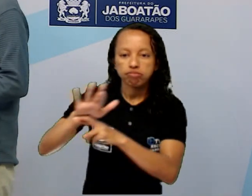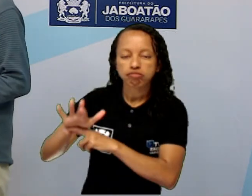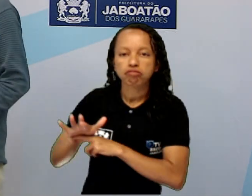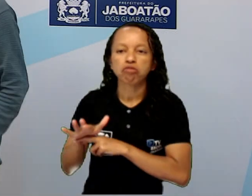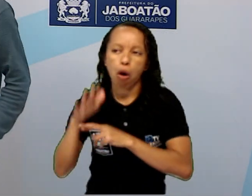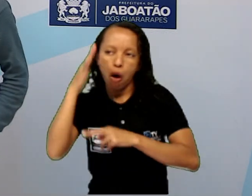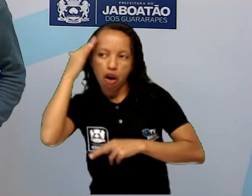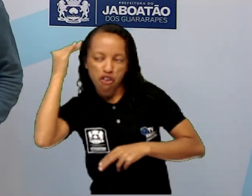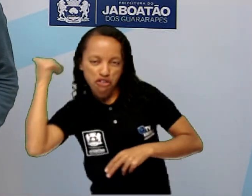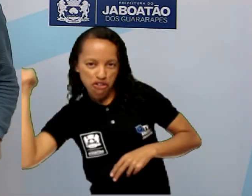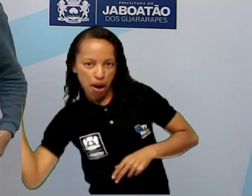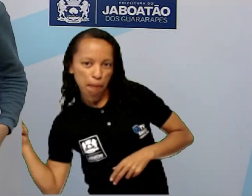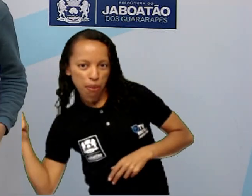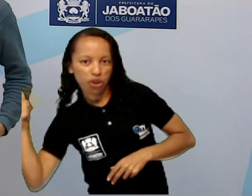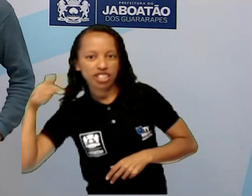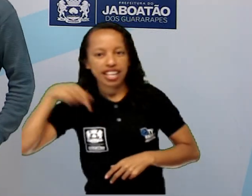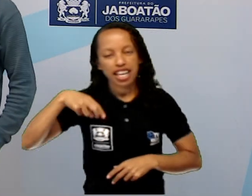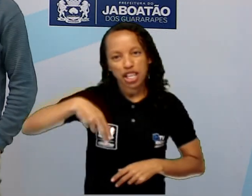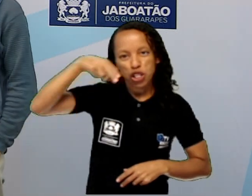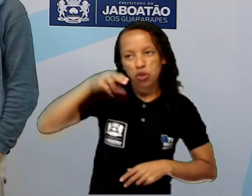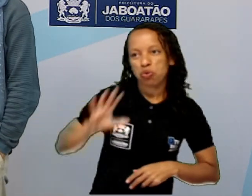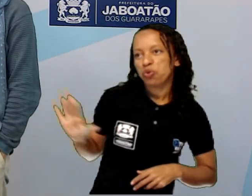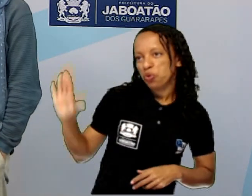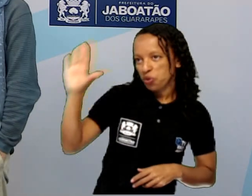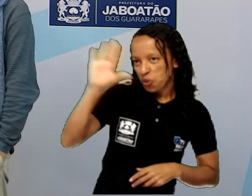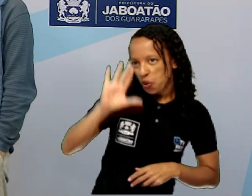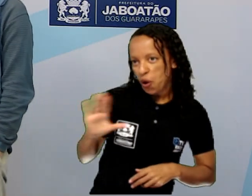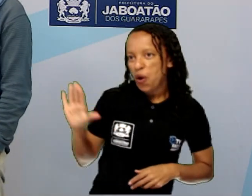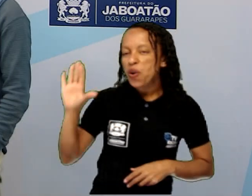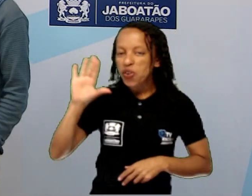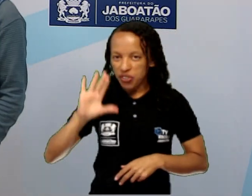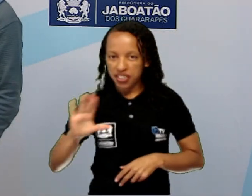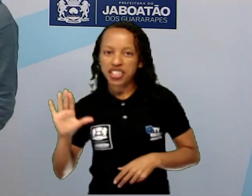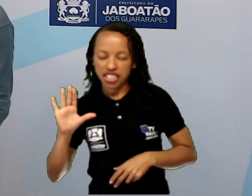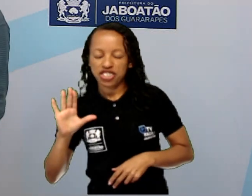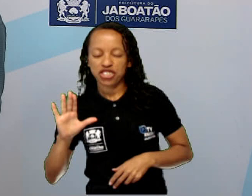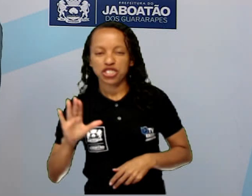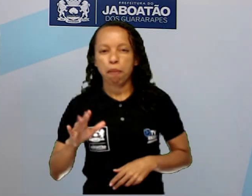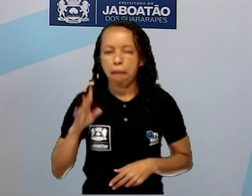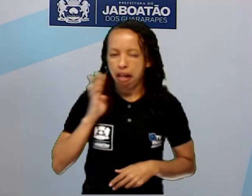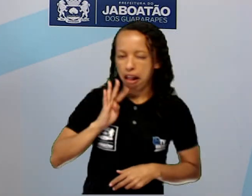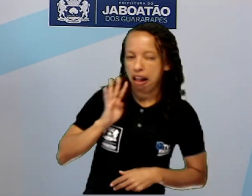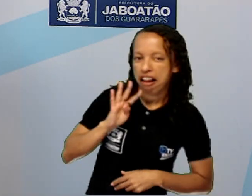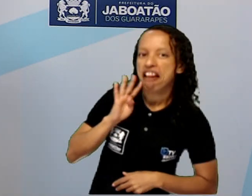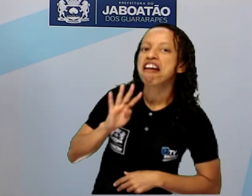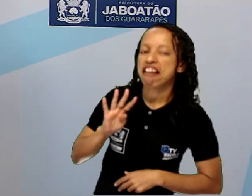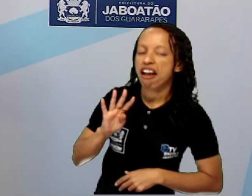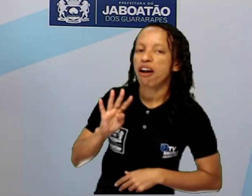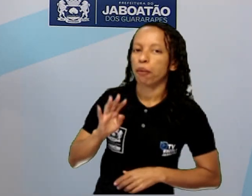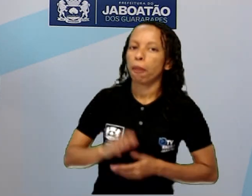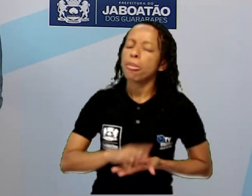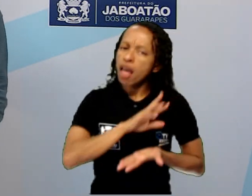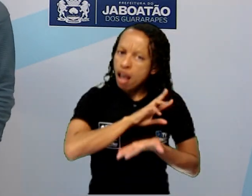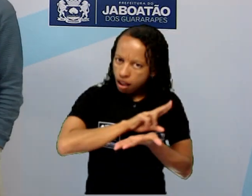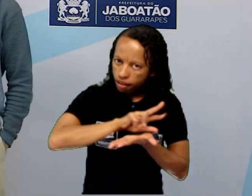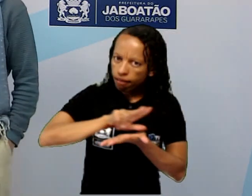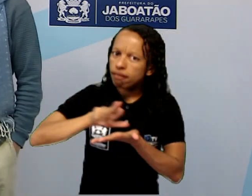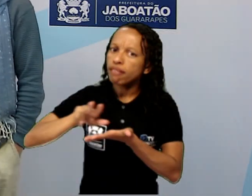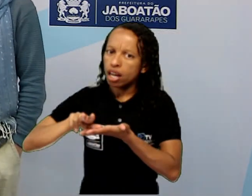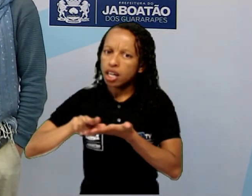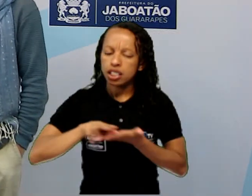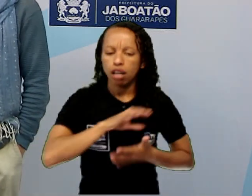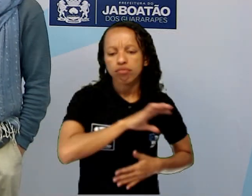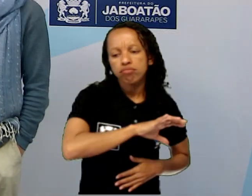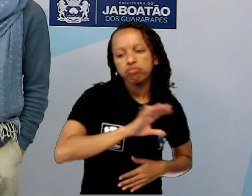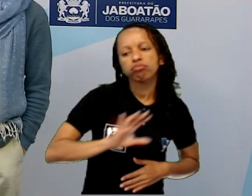nordestinos, ok? Os concursos de quadrilha são uma coisa bem empolgante. Então, elas variam também de região para